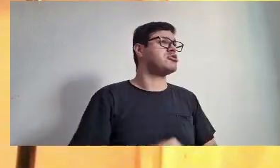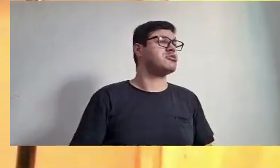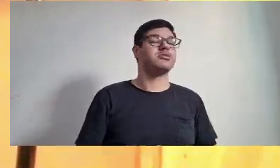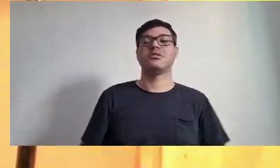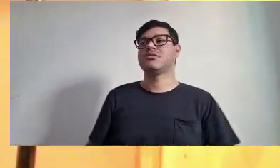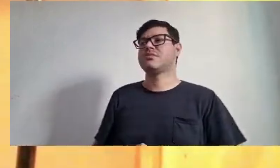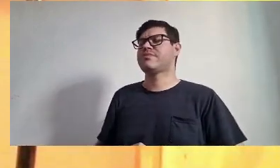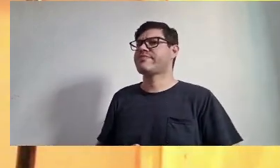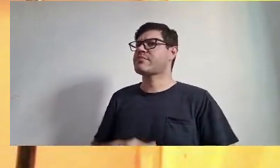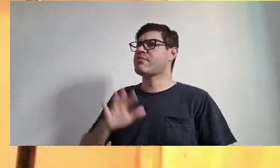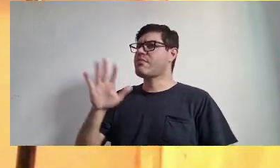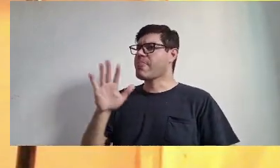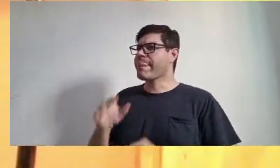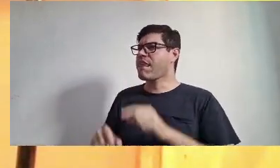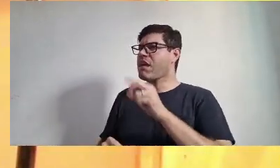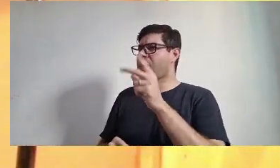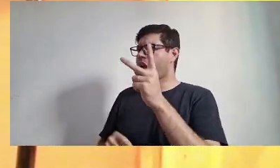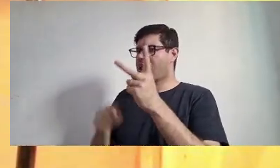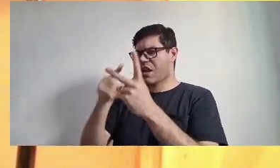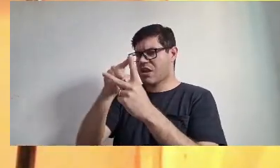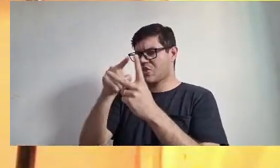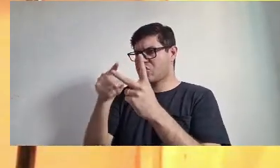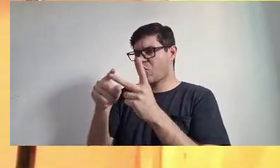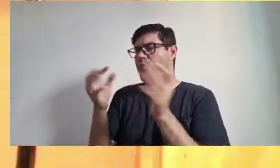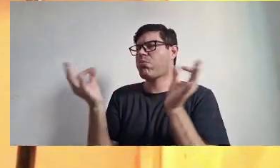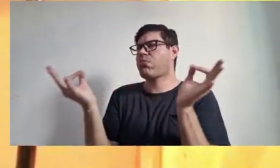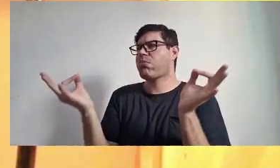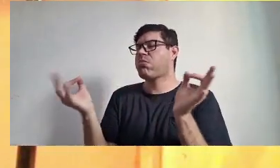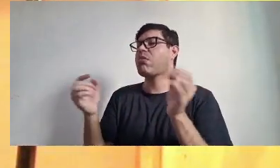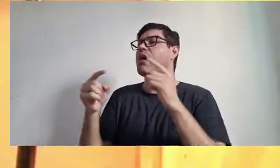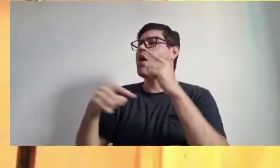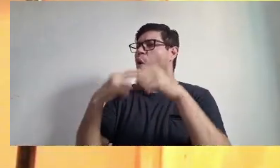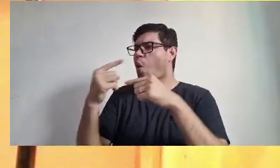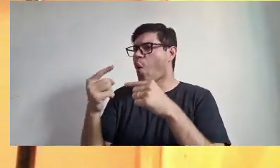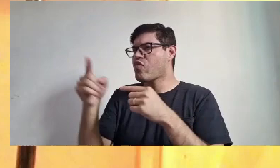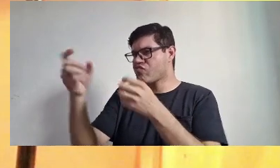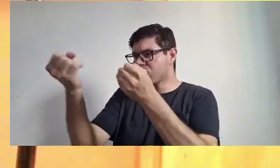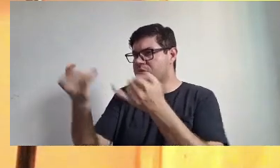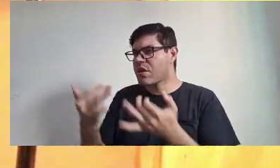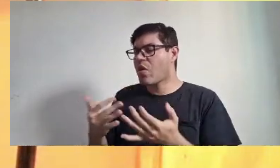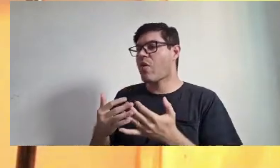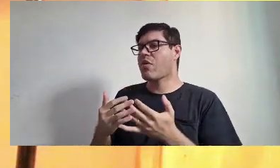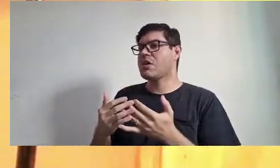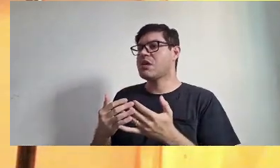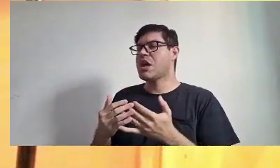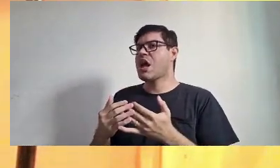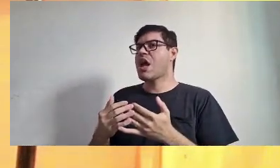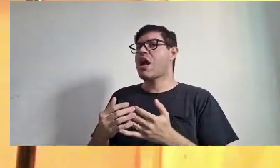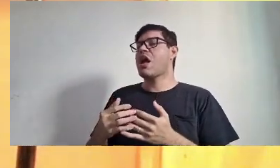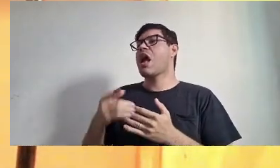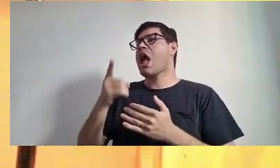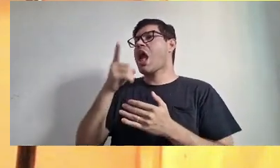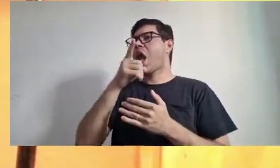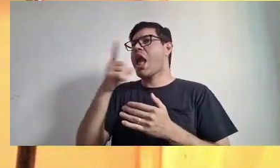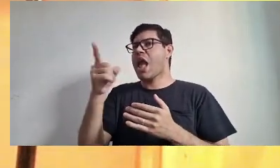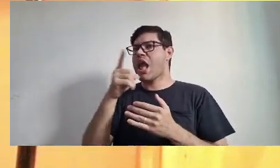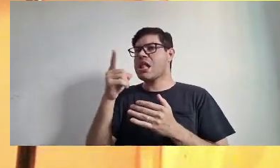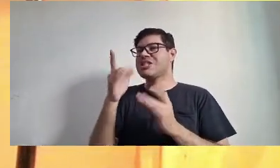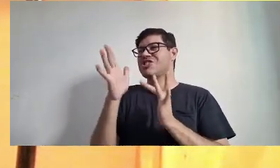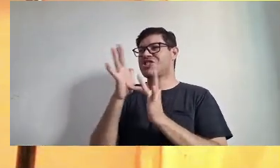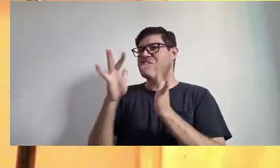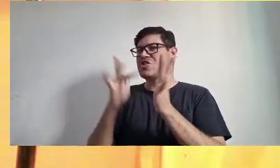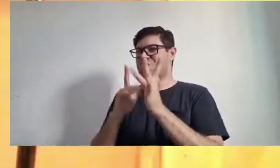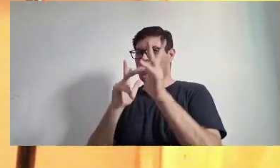esses, Maomé, Buda, não era o Messias considerado, era um profeta. Profetas. Profeta.